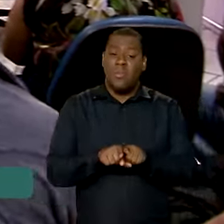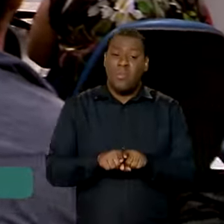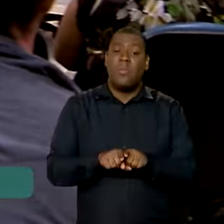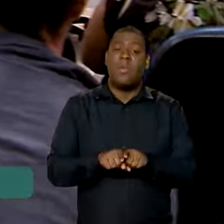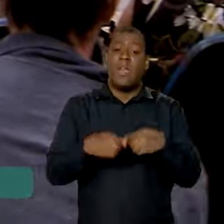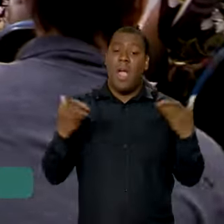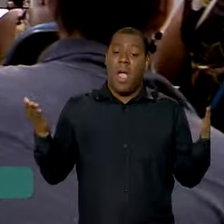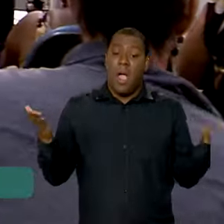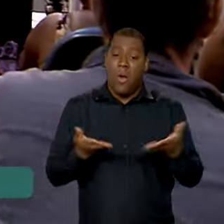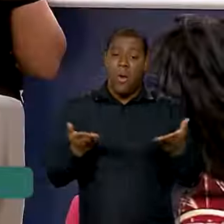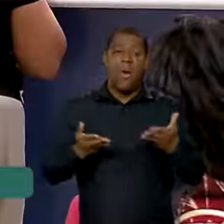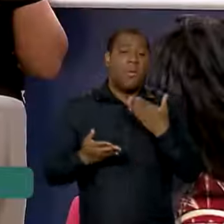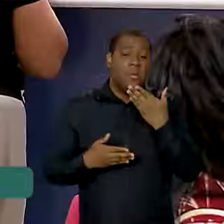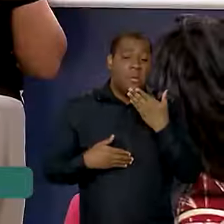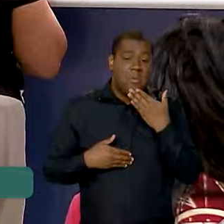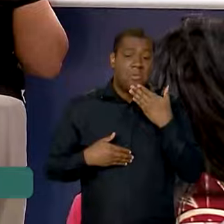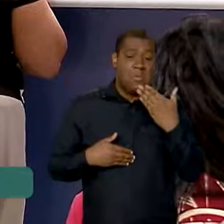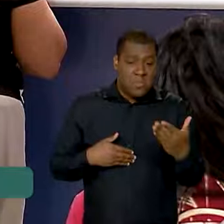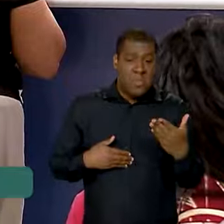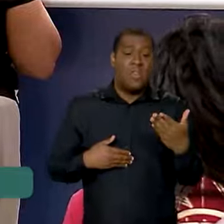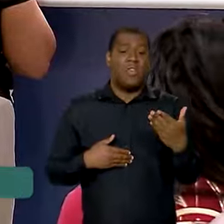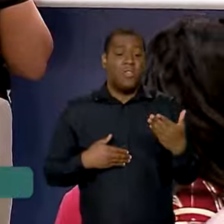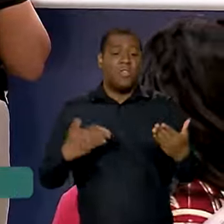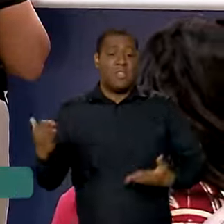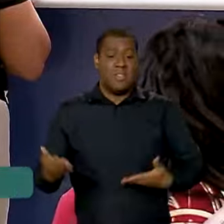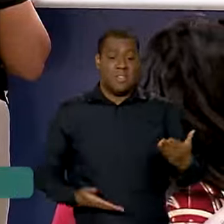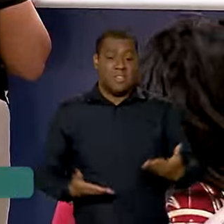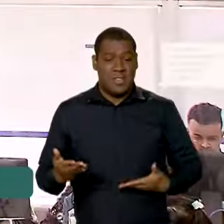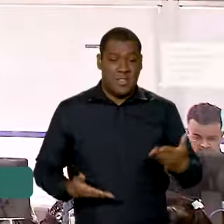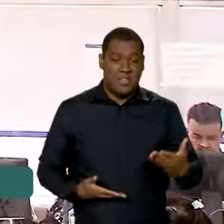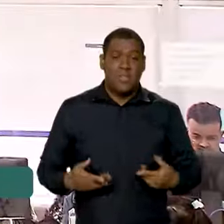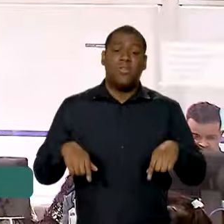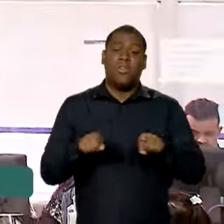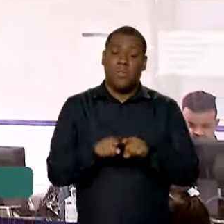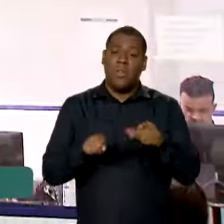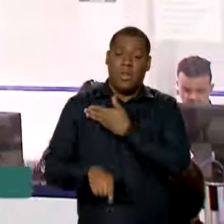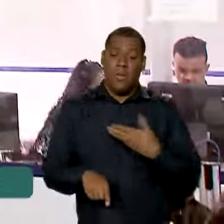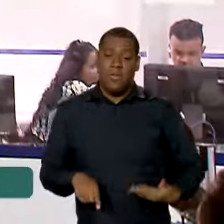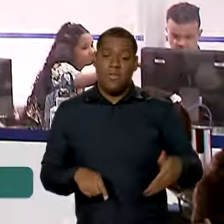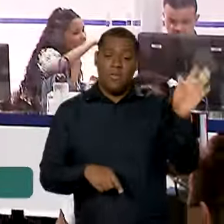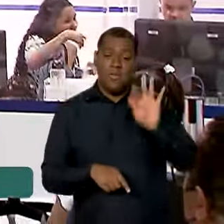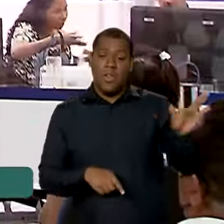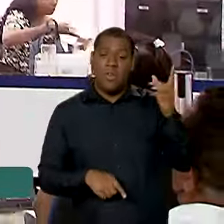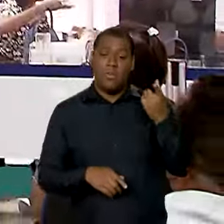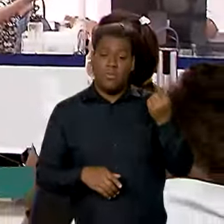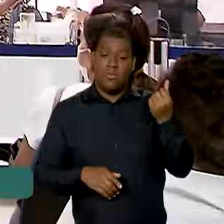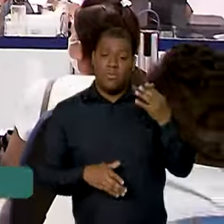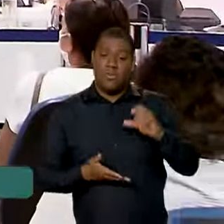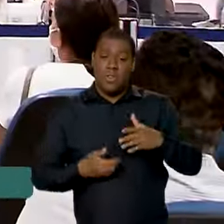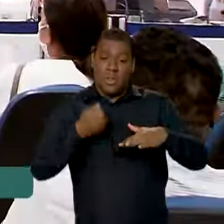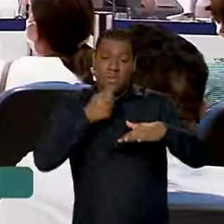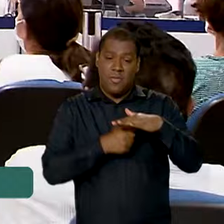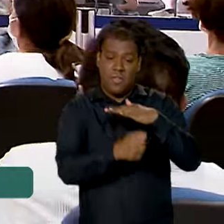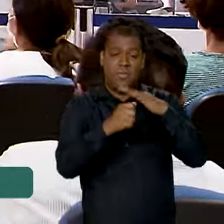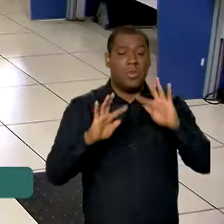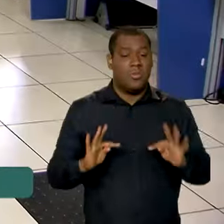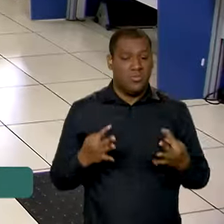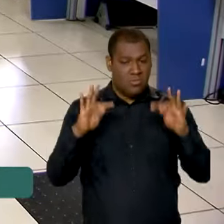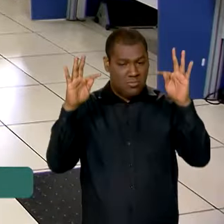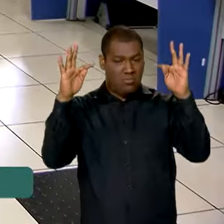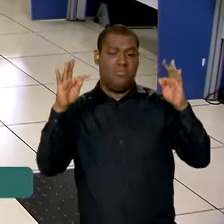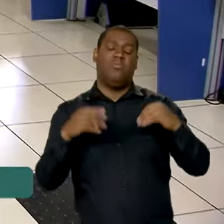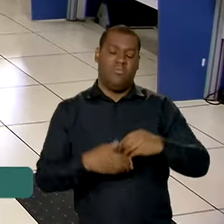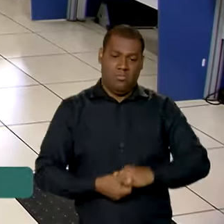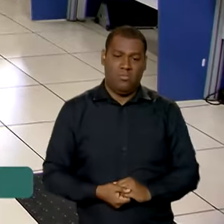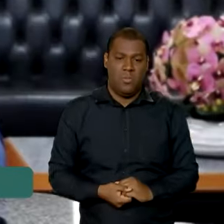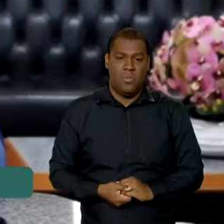simplificada, com a automatização dos serviços e investimentos em tecnologia. O Ateste Med também deu celeridade